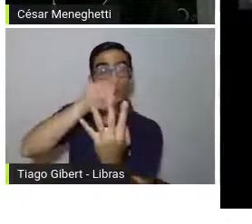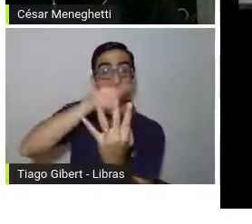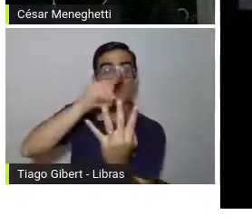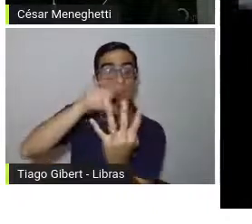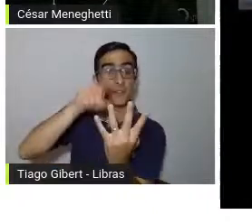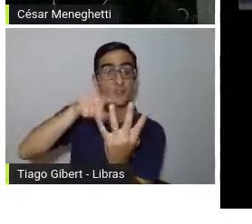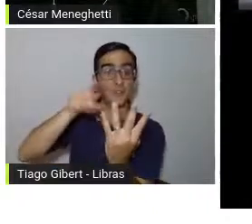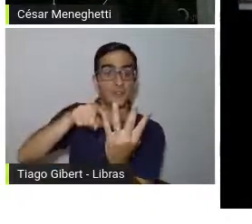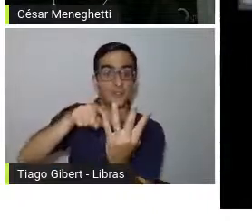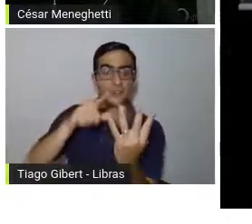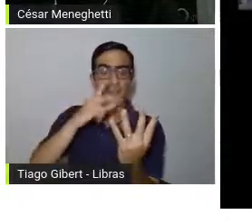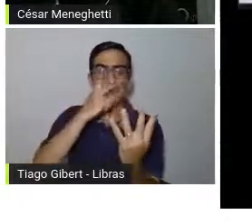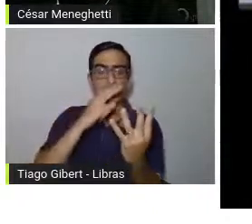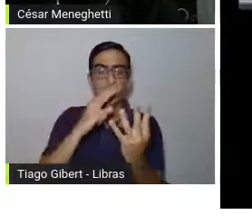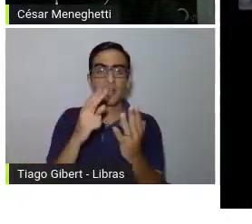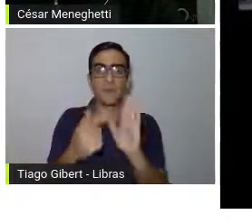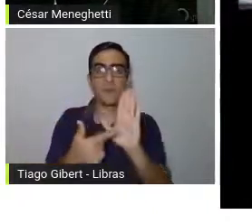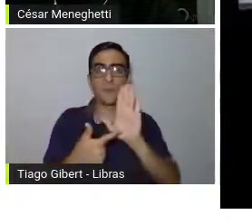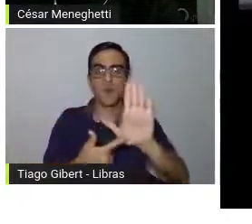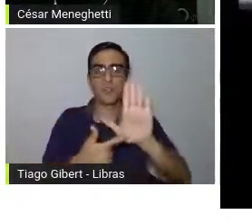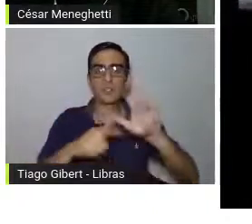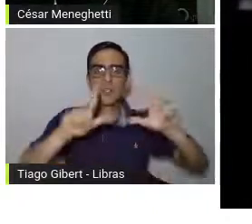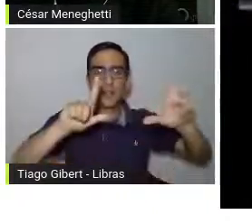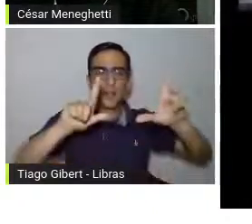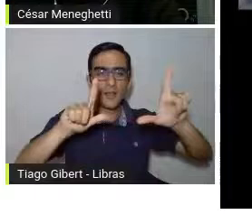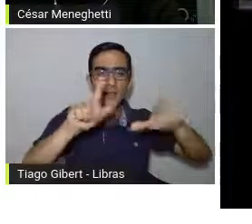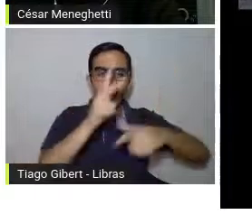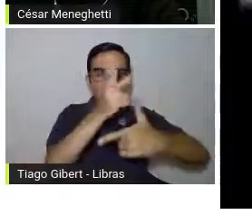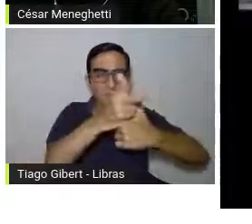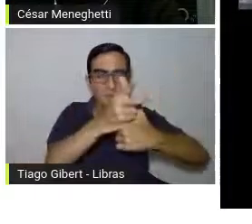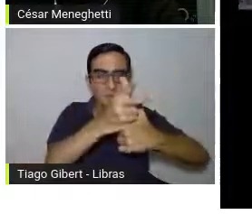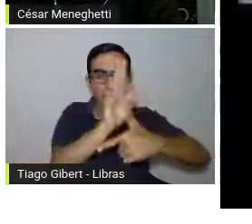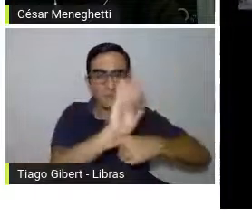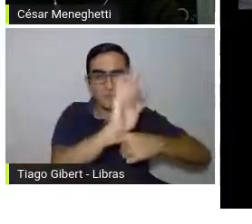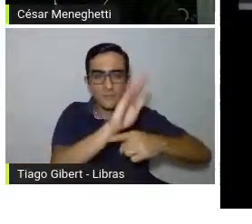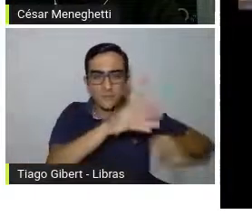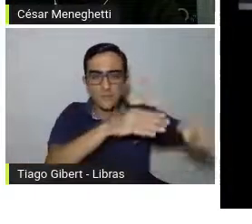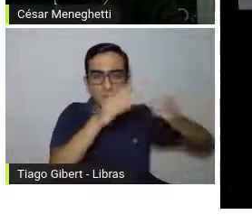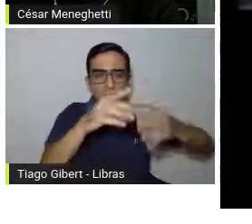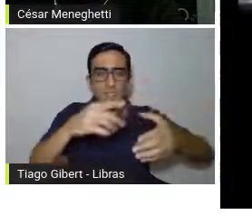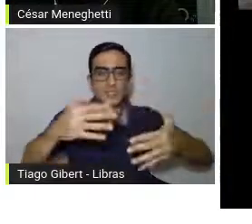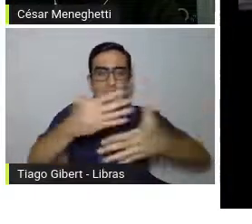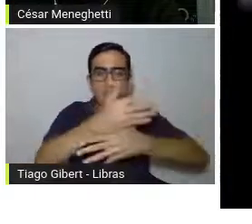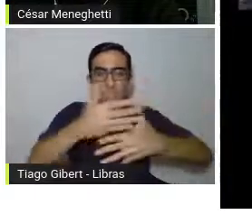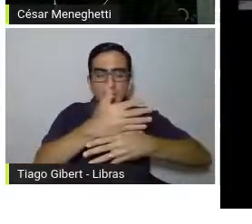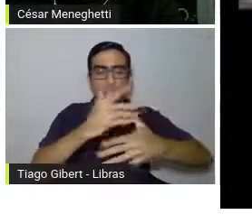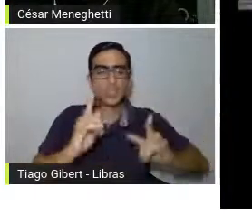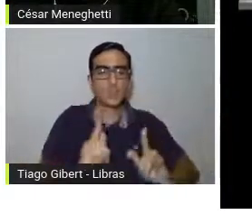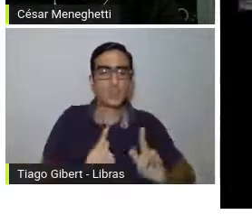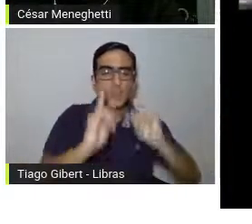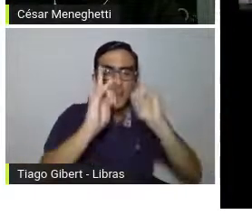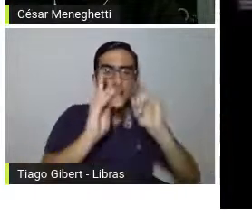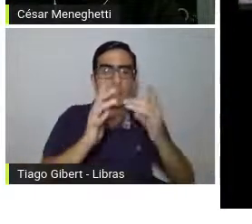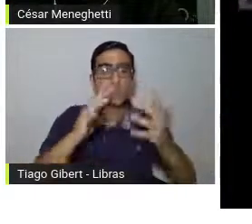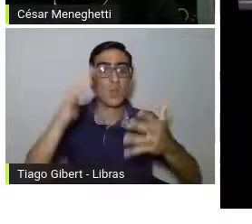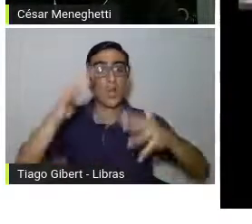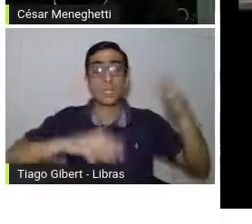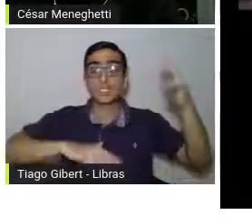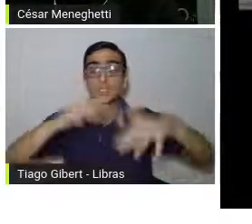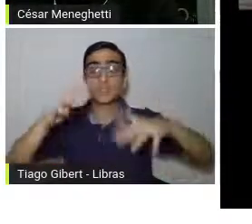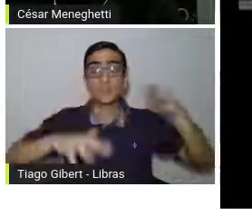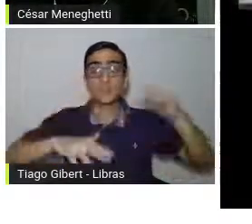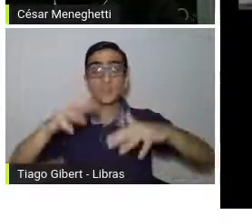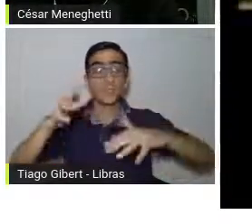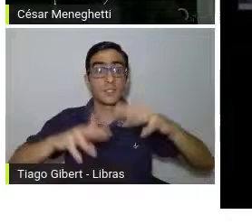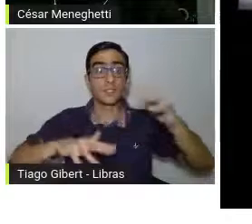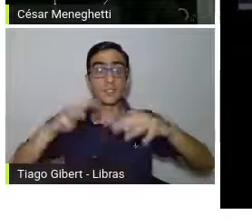está passando uma imagem diferente, né? Imagem de cidades, de prédios, às vezes